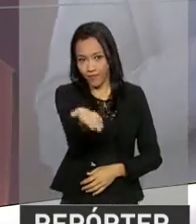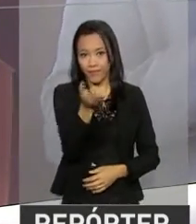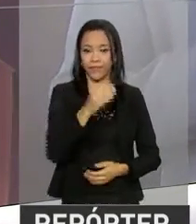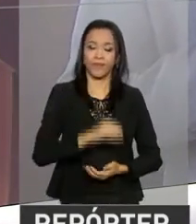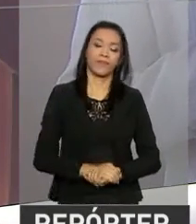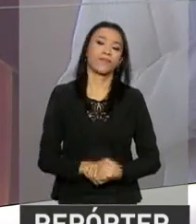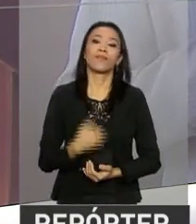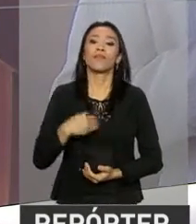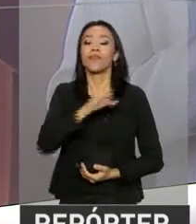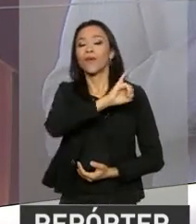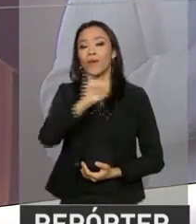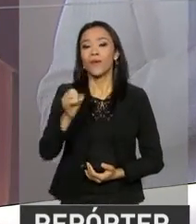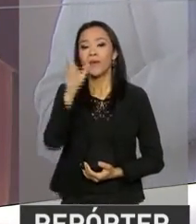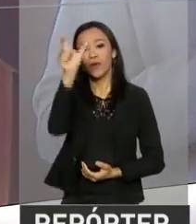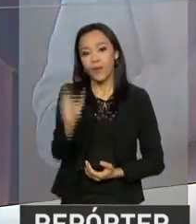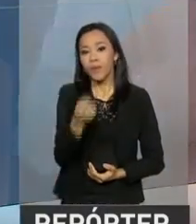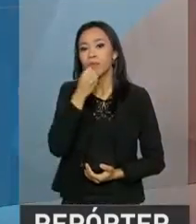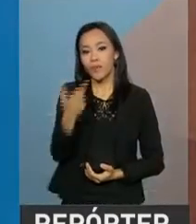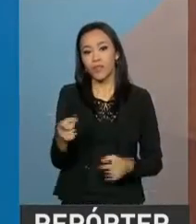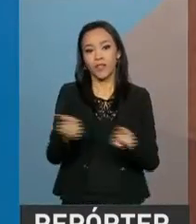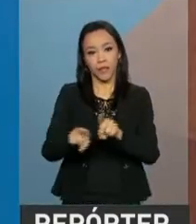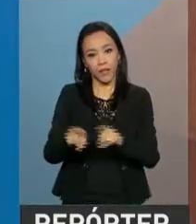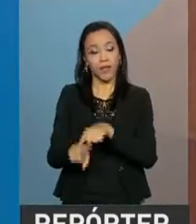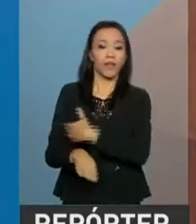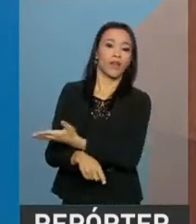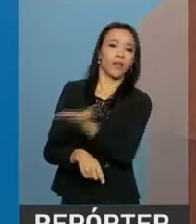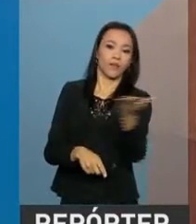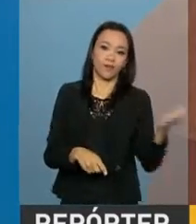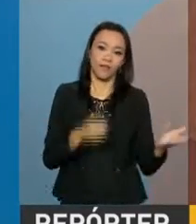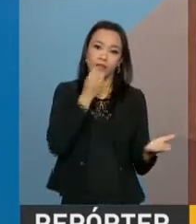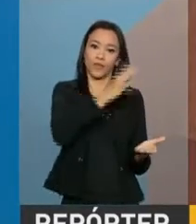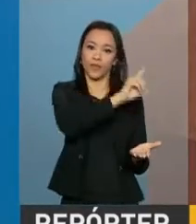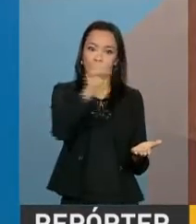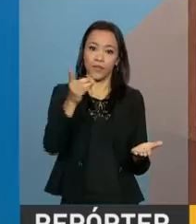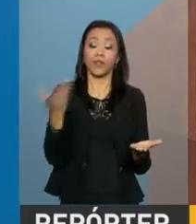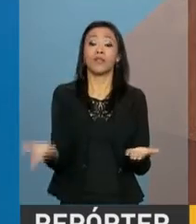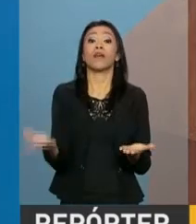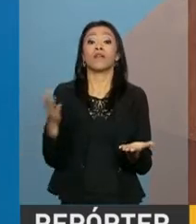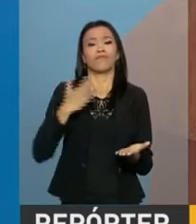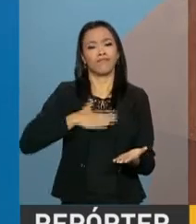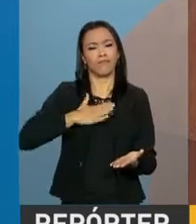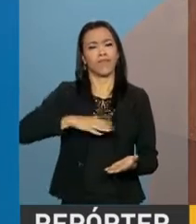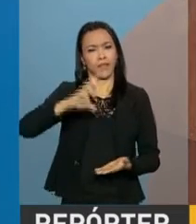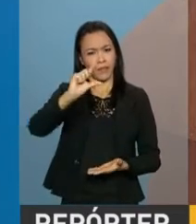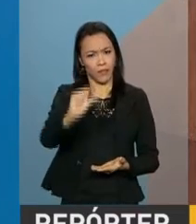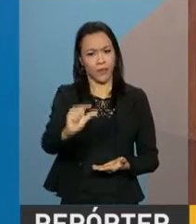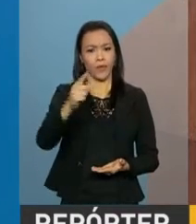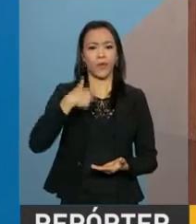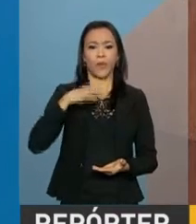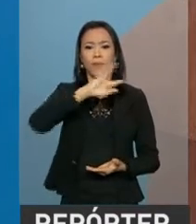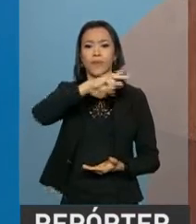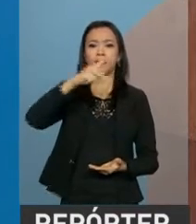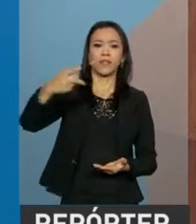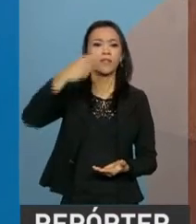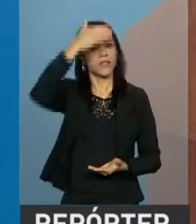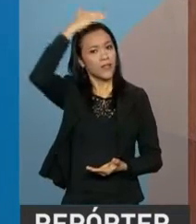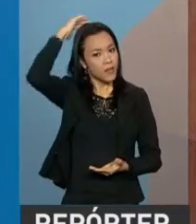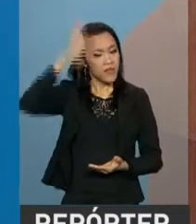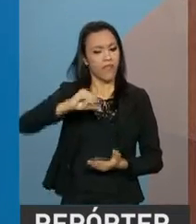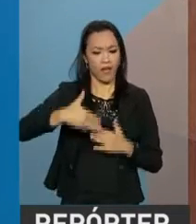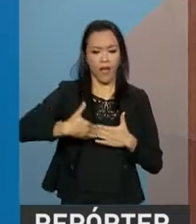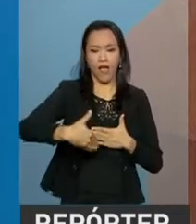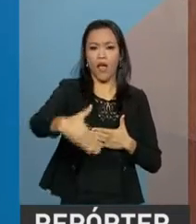e para Renata bom dia para você também Bom dia a todos exatamente daqui a pouco então Presidente Michel Temer